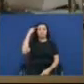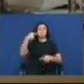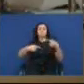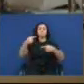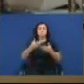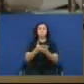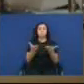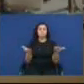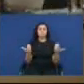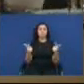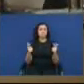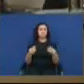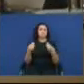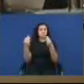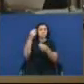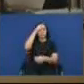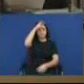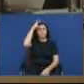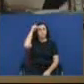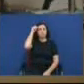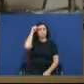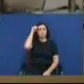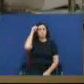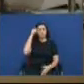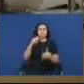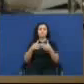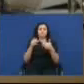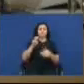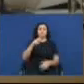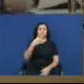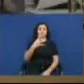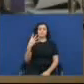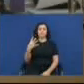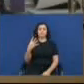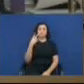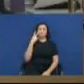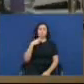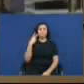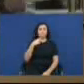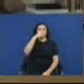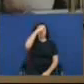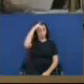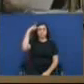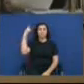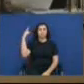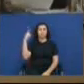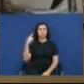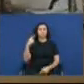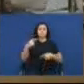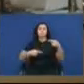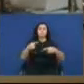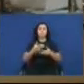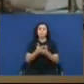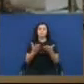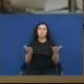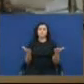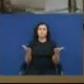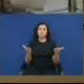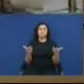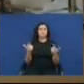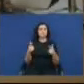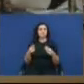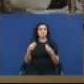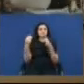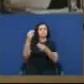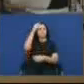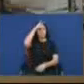discussão. Não havendo ao Executivo. Requerimento 544, vereadora doutora Mayra. Em discussão. Não havendo